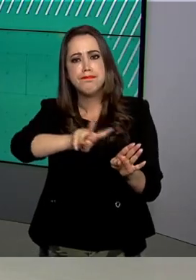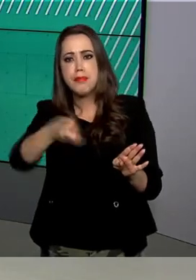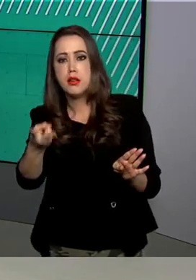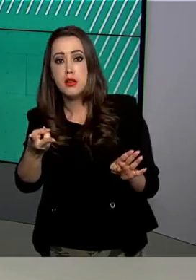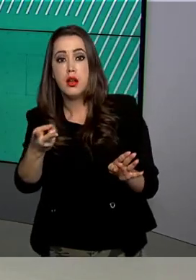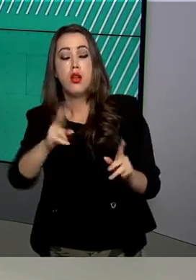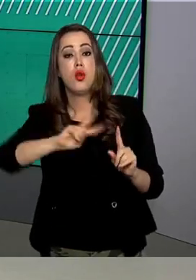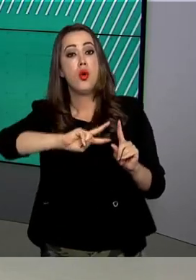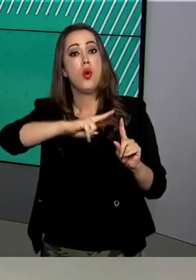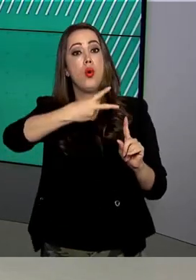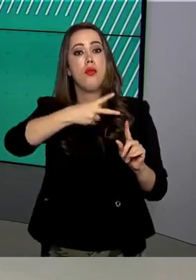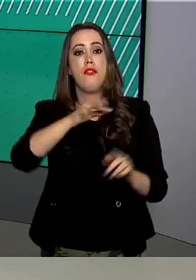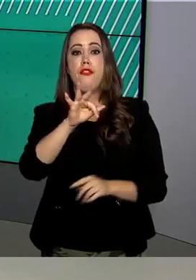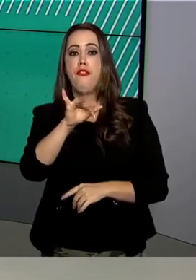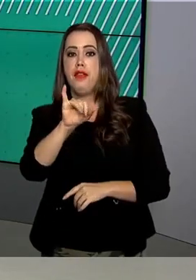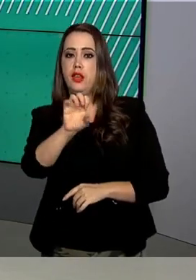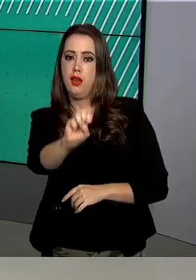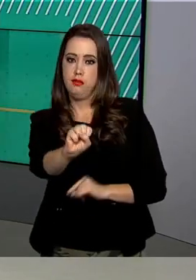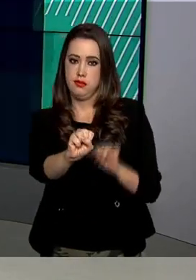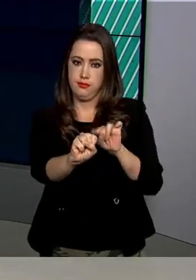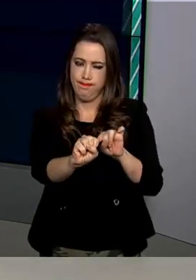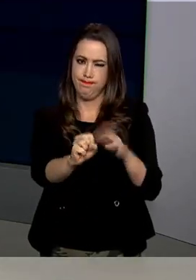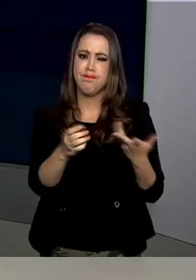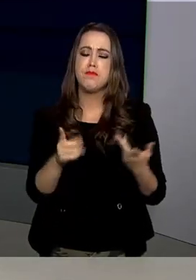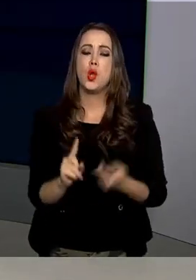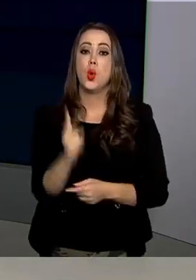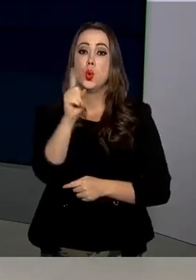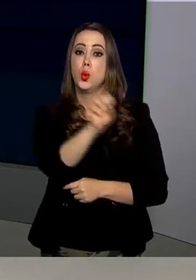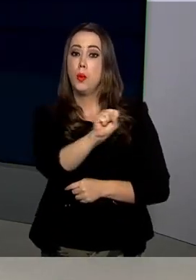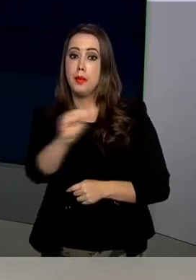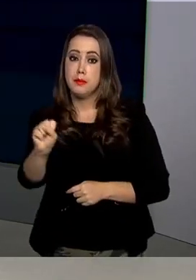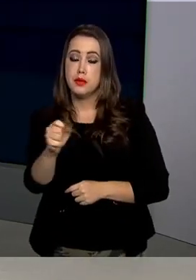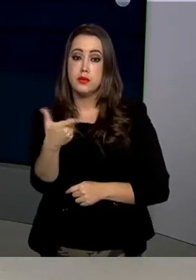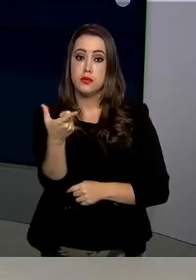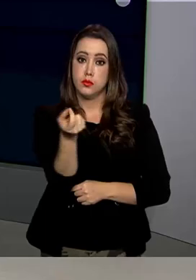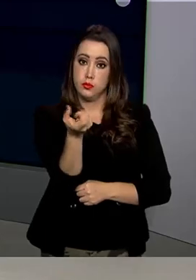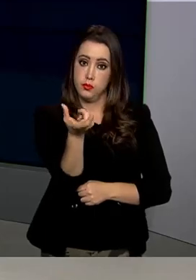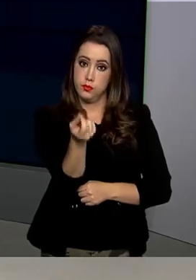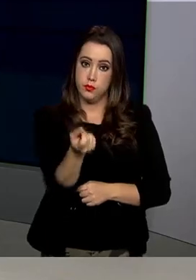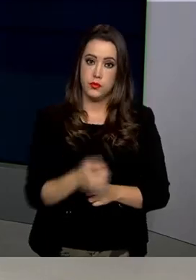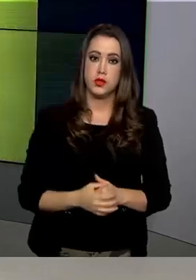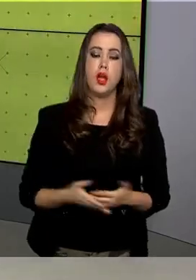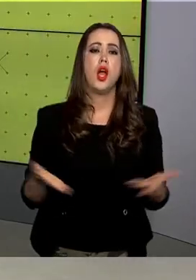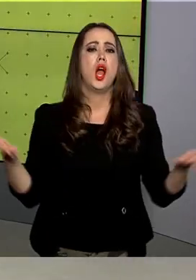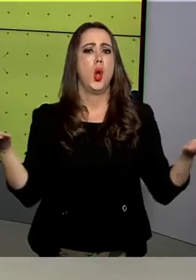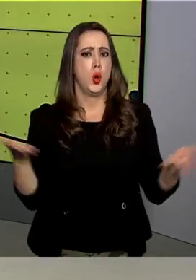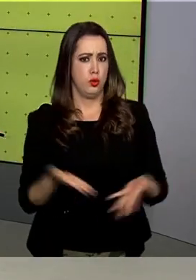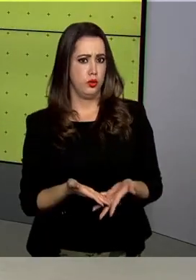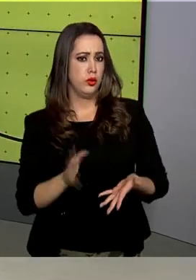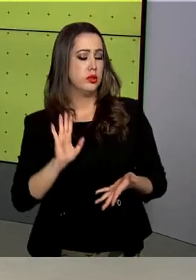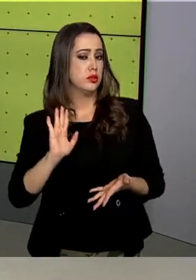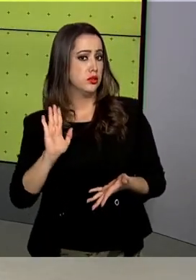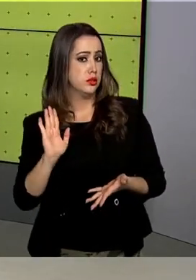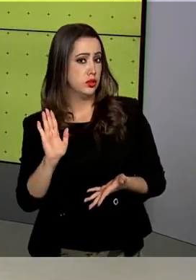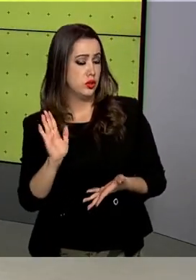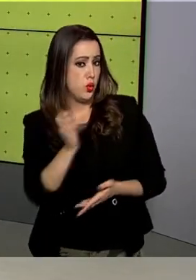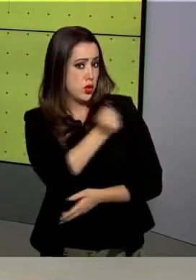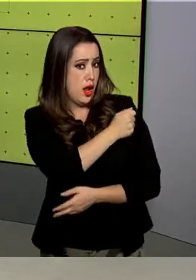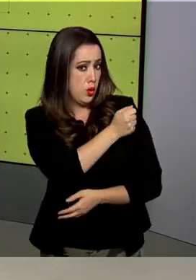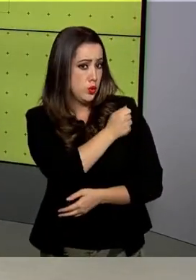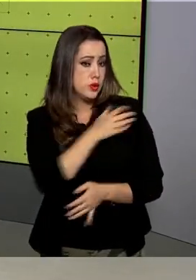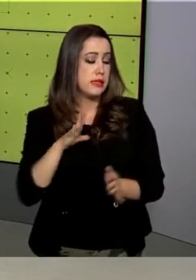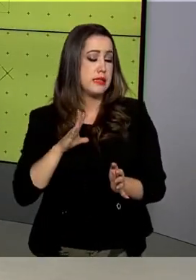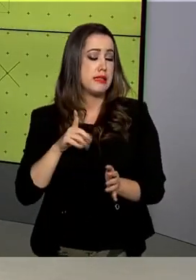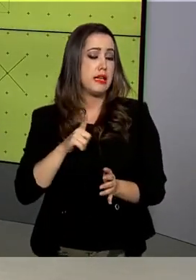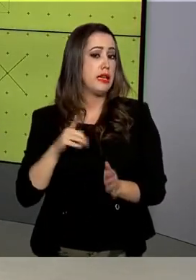contratos do Fundo de Financiamento Estudantil neste primeiro semestre de 2020. Agora, os estudantes terão